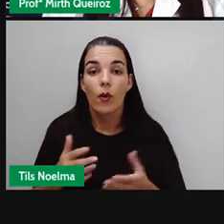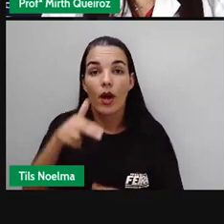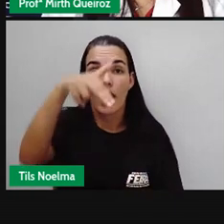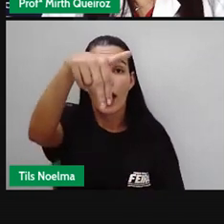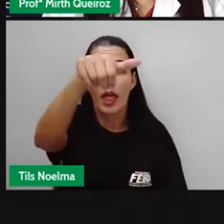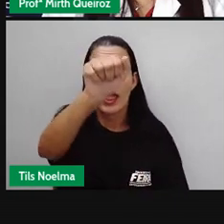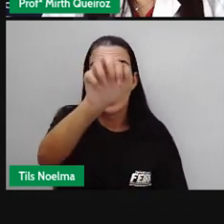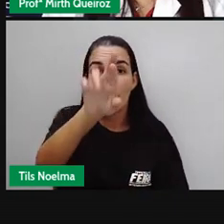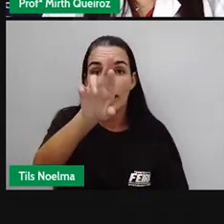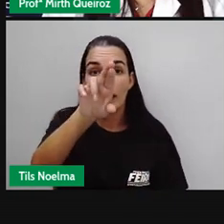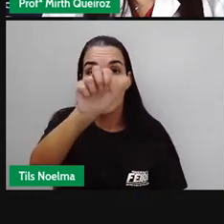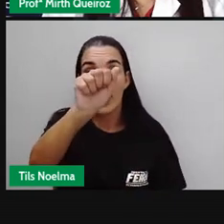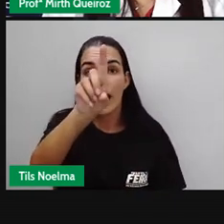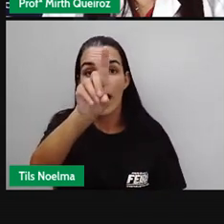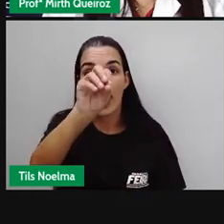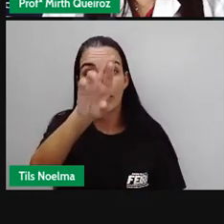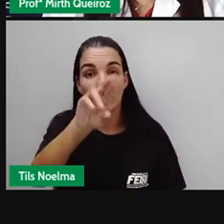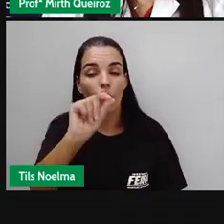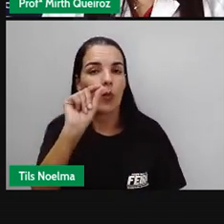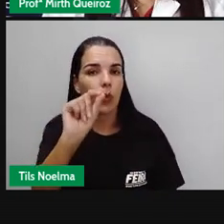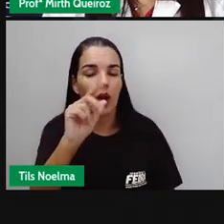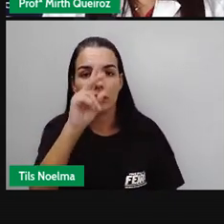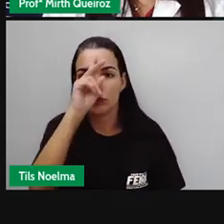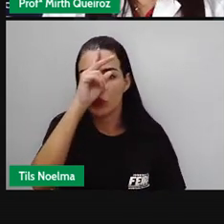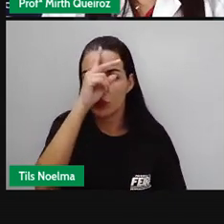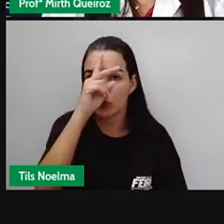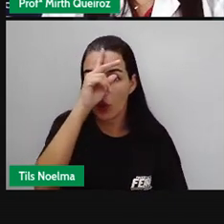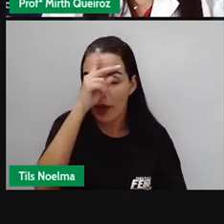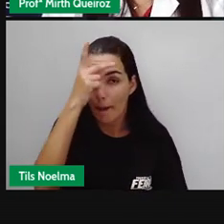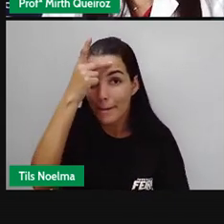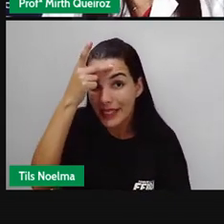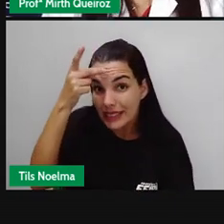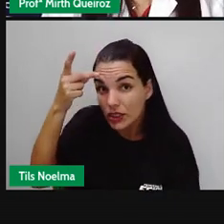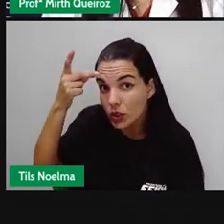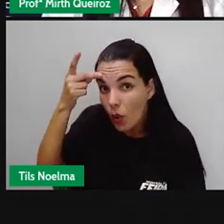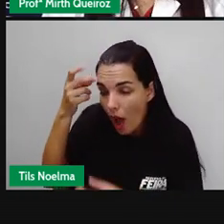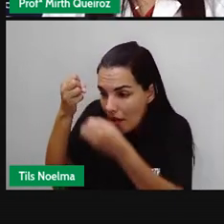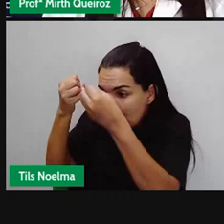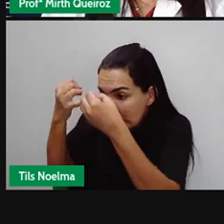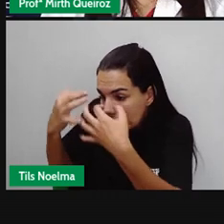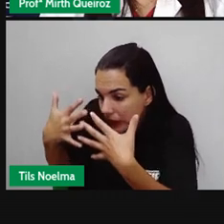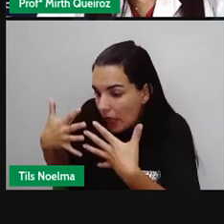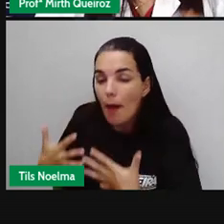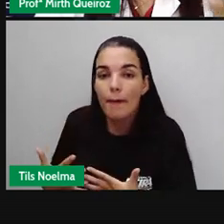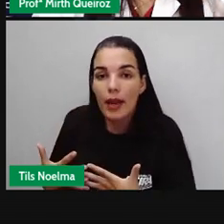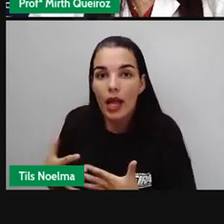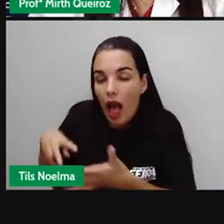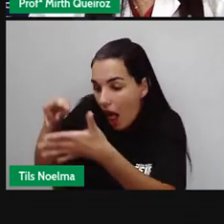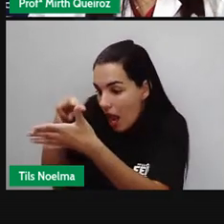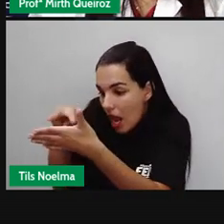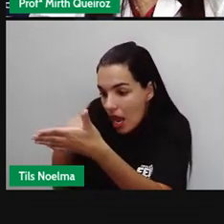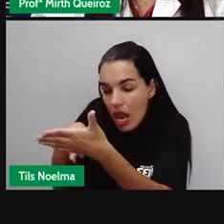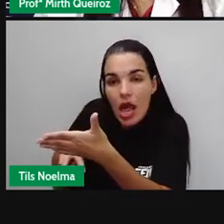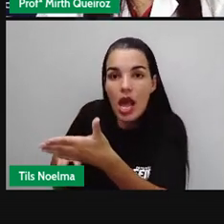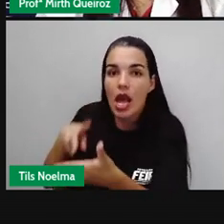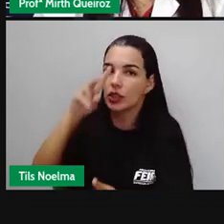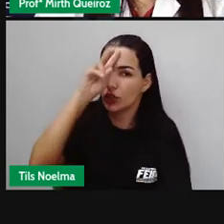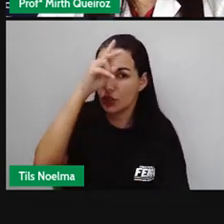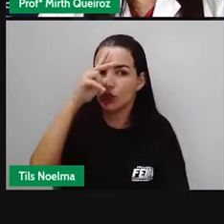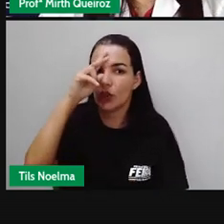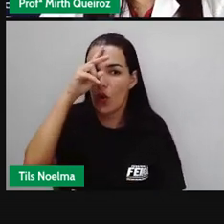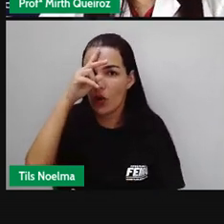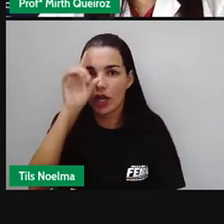narrador, a história do conto, ela é contada por um narrador, que pode ser um narrador observador, que é aquele que apenas observa ali o